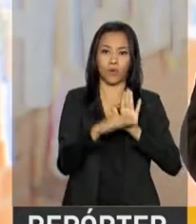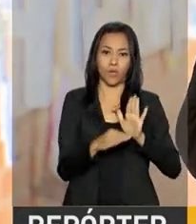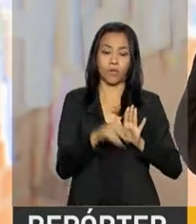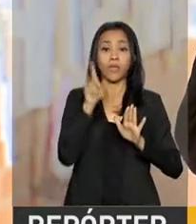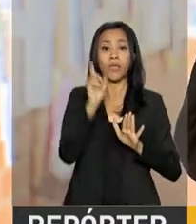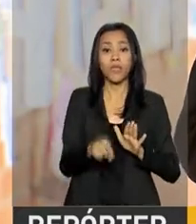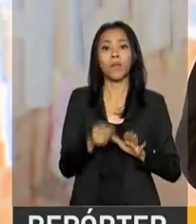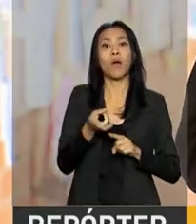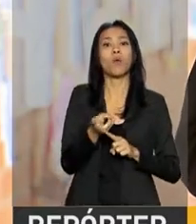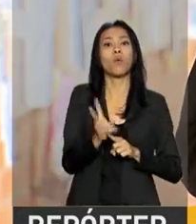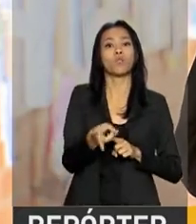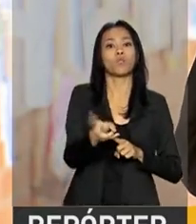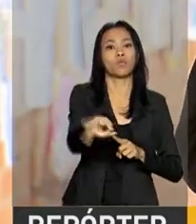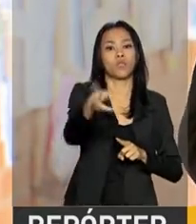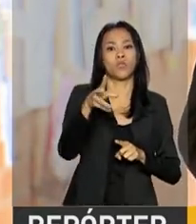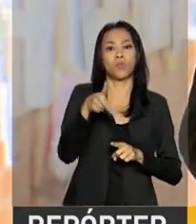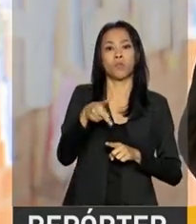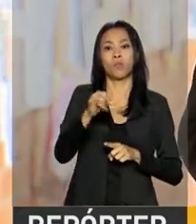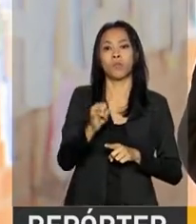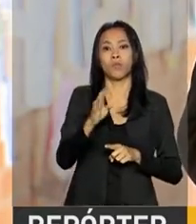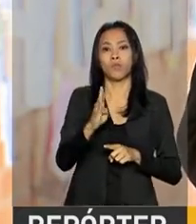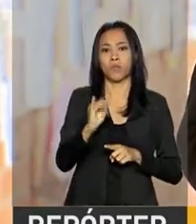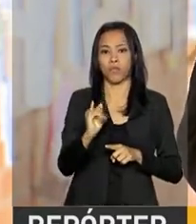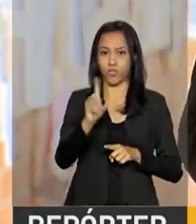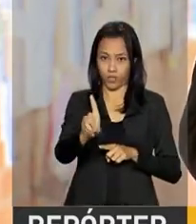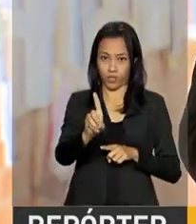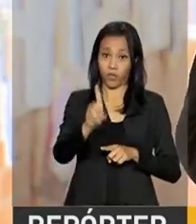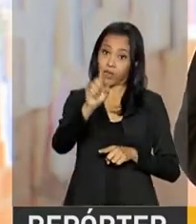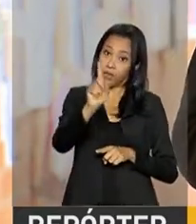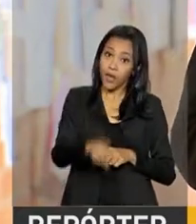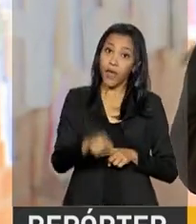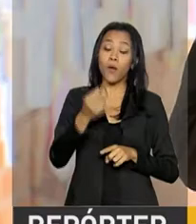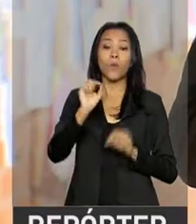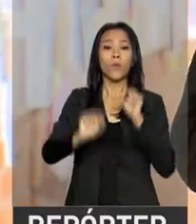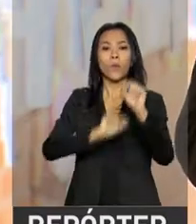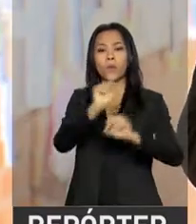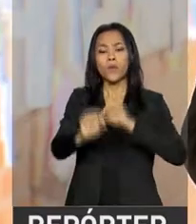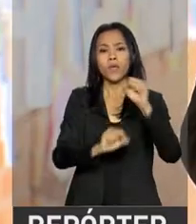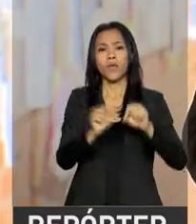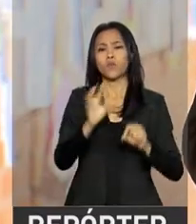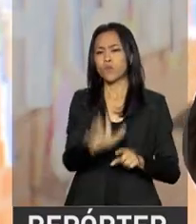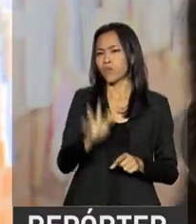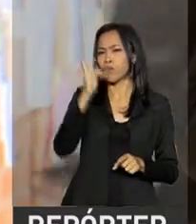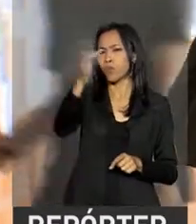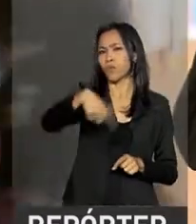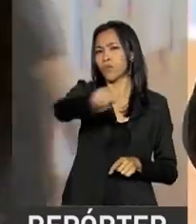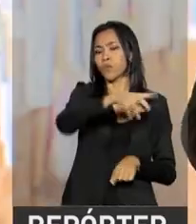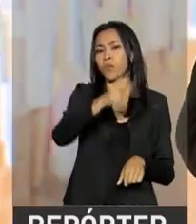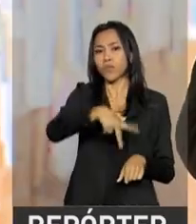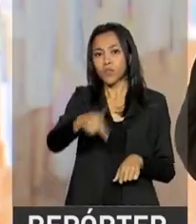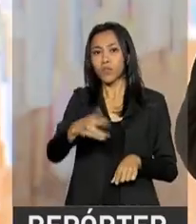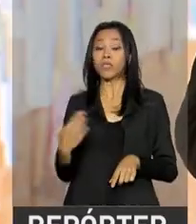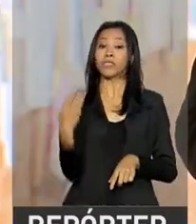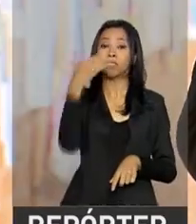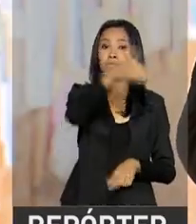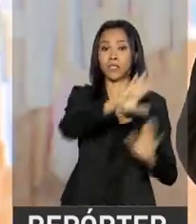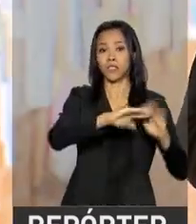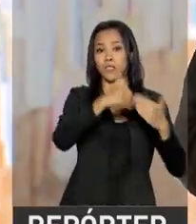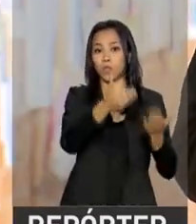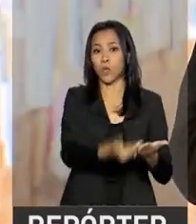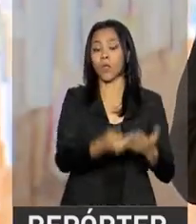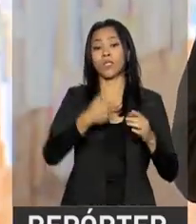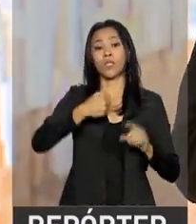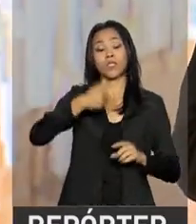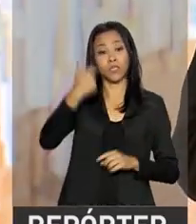que é uma continuidade do pibid a iniciativa prevê uma imersão dos futuros professores nas escolas públicas durante a